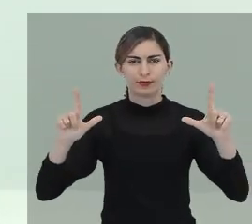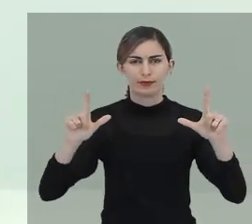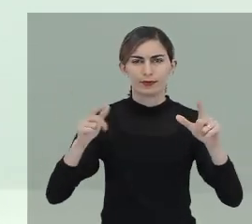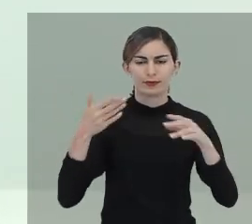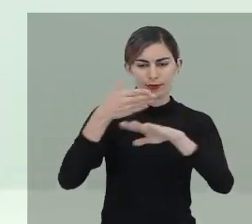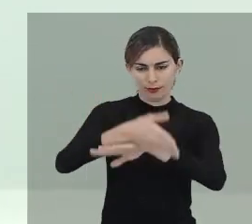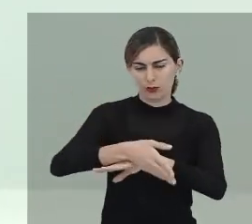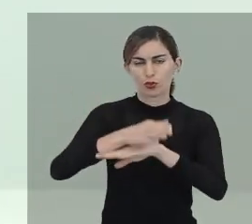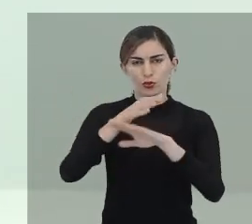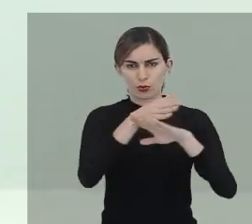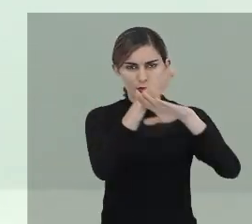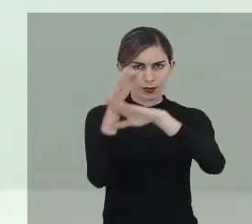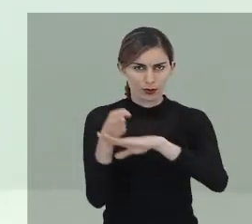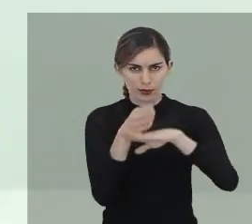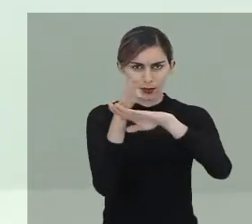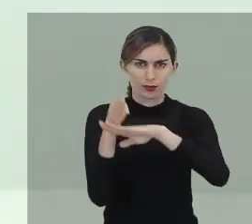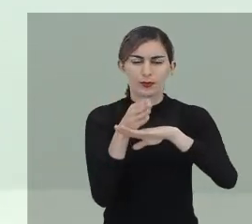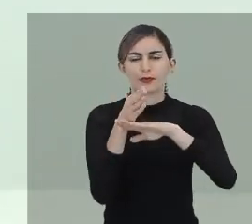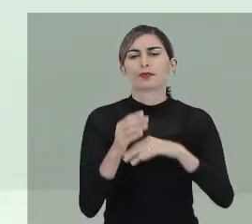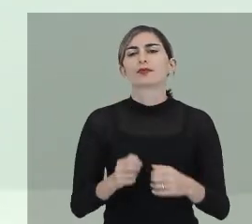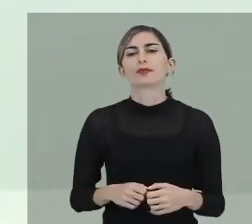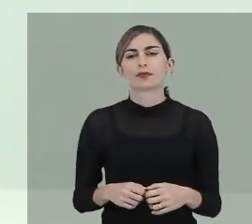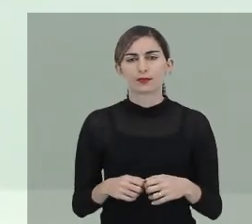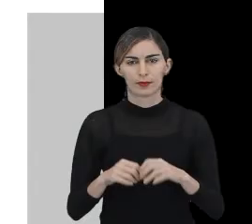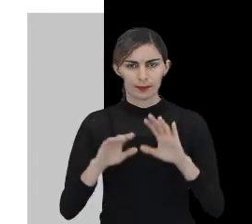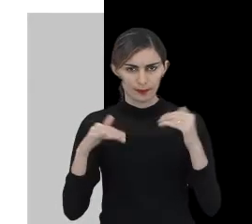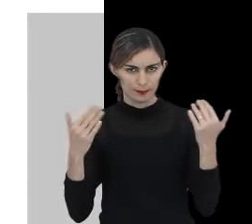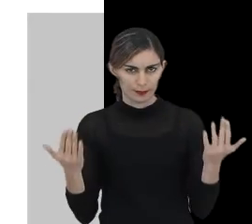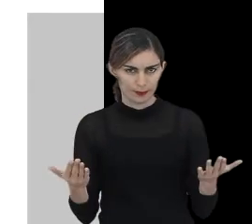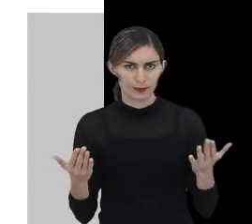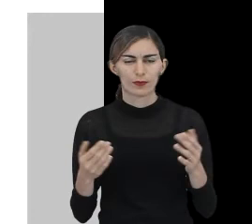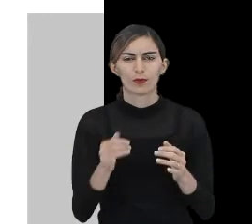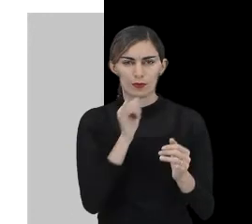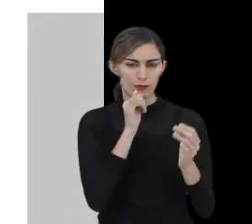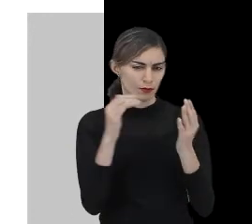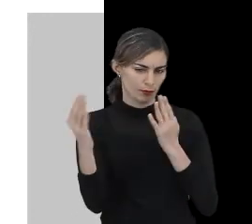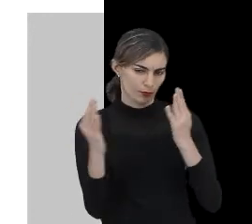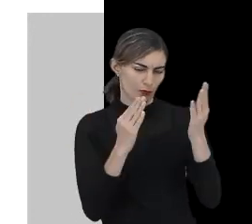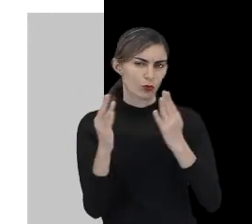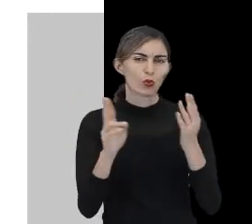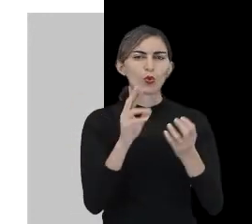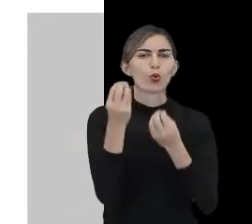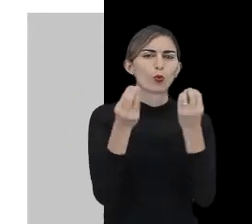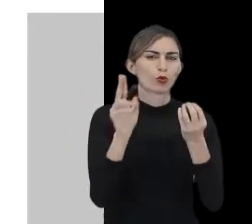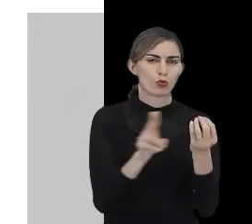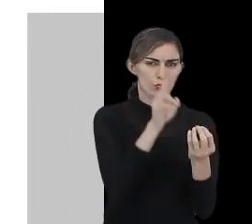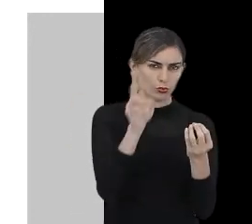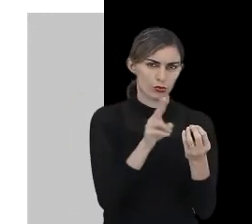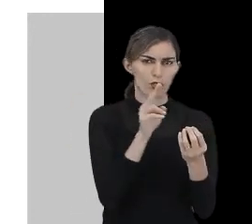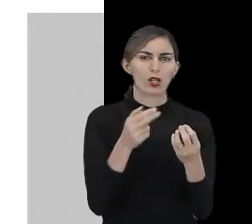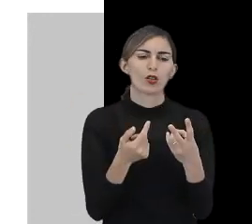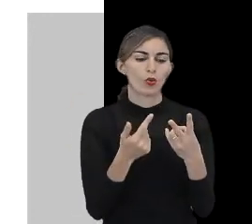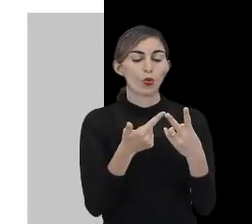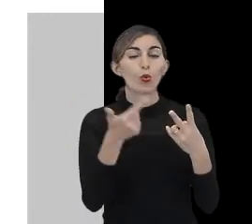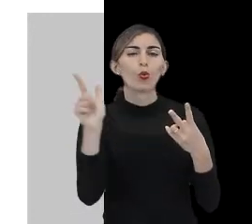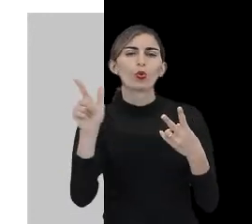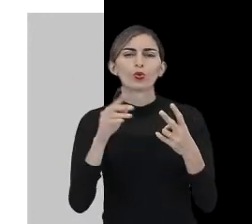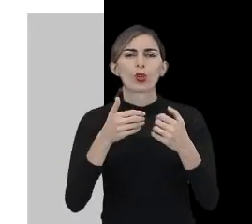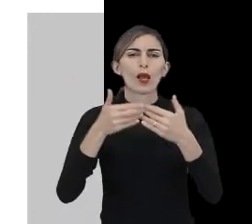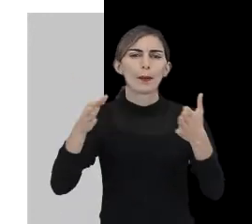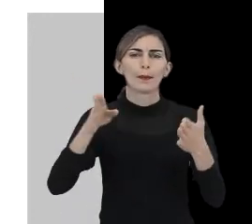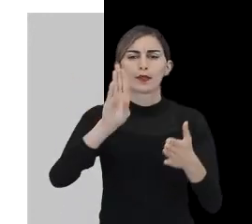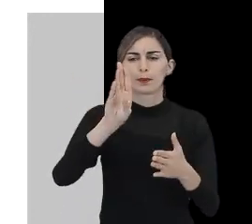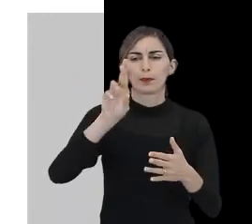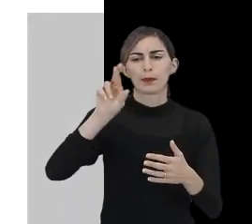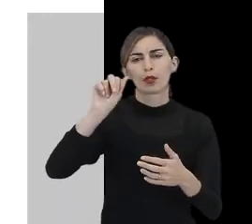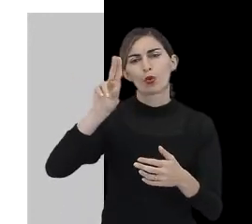teve acesso à câmera. Então, esse é um exemplo de utilização da classe intent e outro exemplo é na hora de abrir um browser.